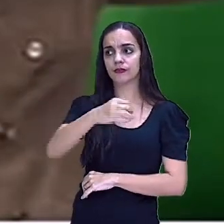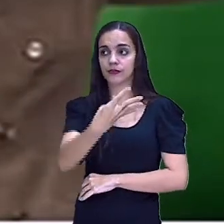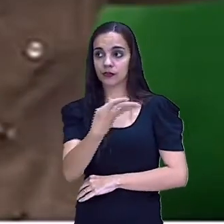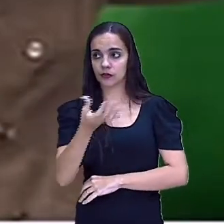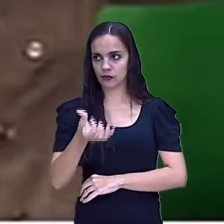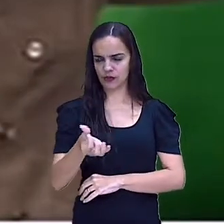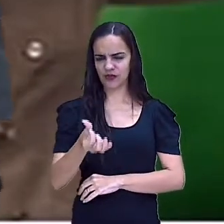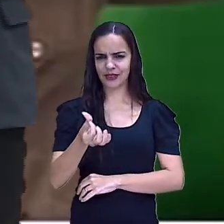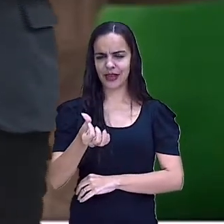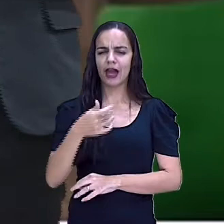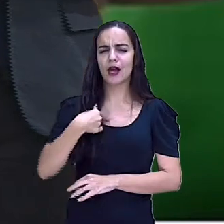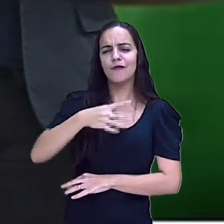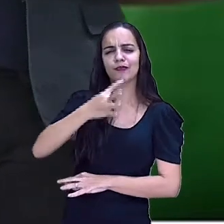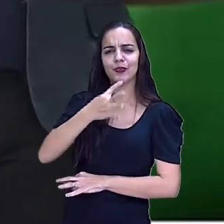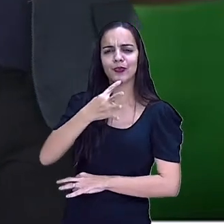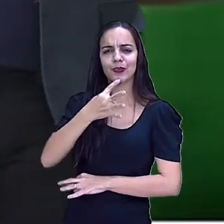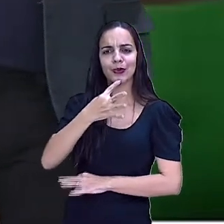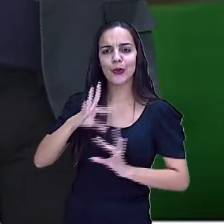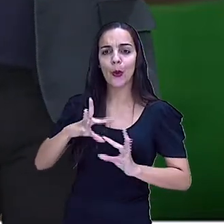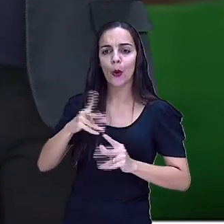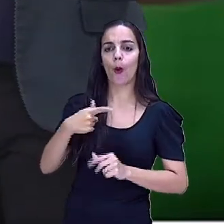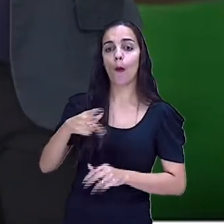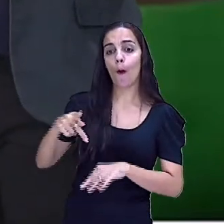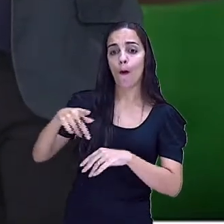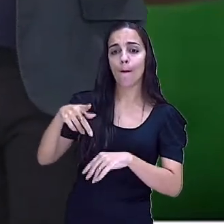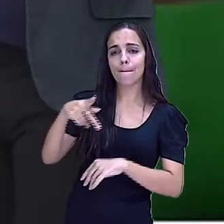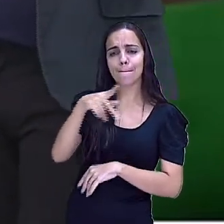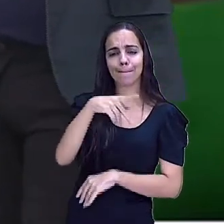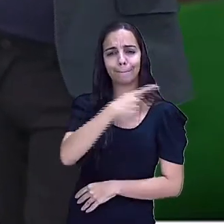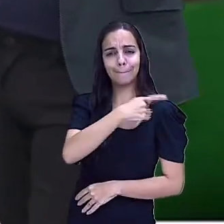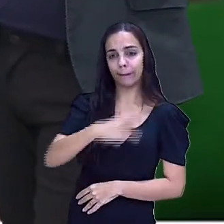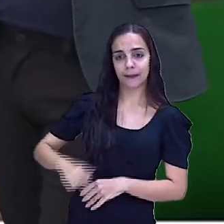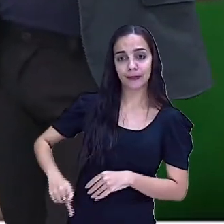os brasileiros. Em relação à economia,